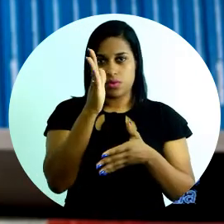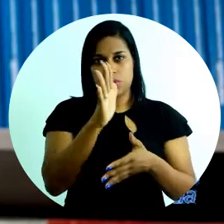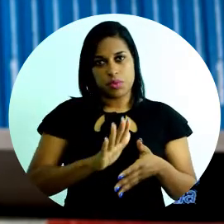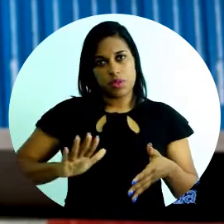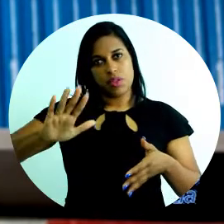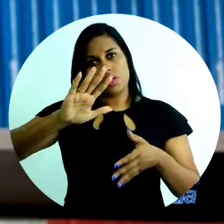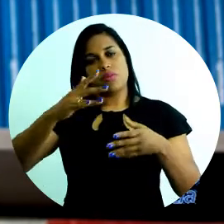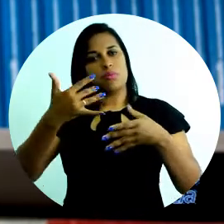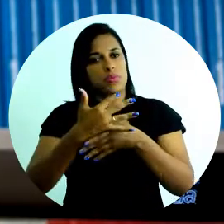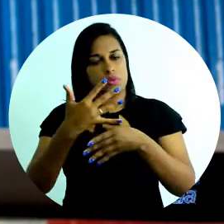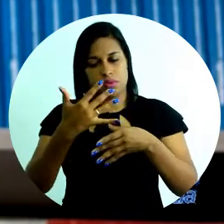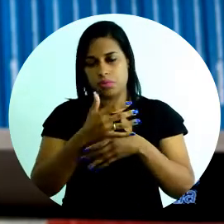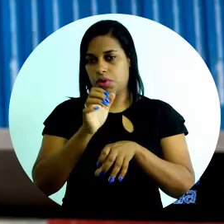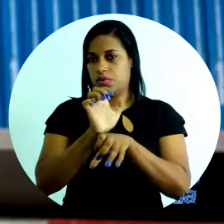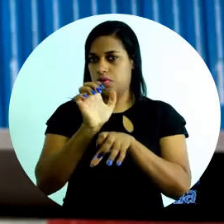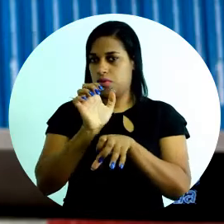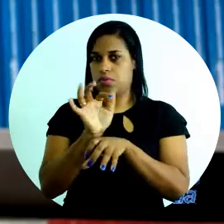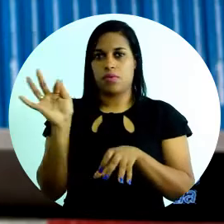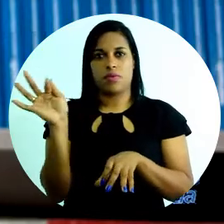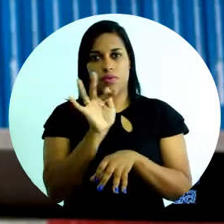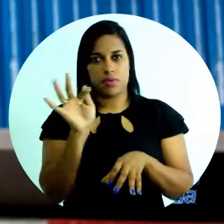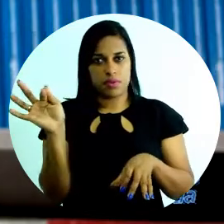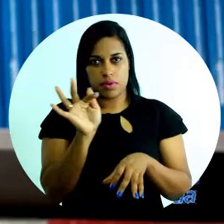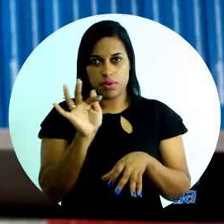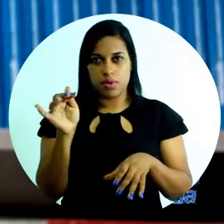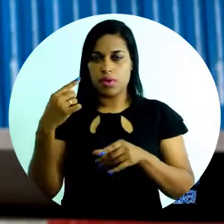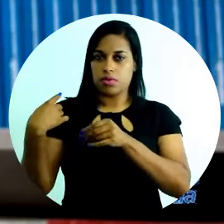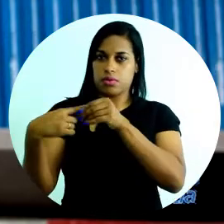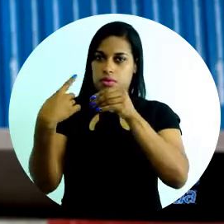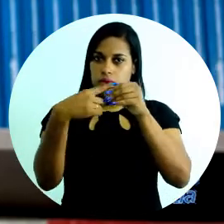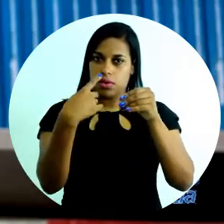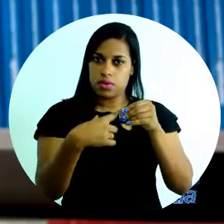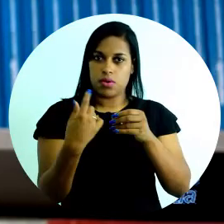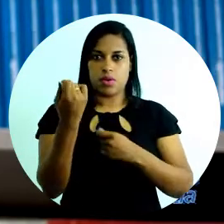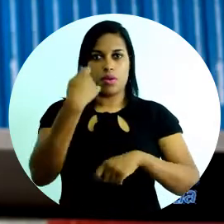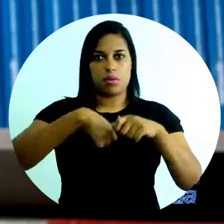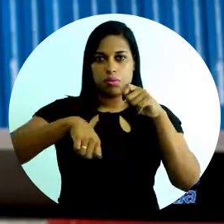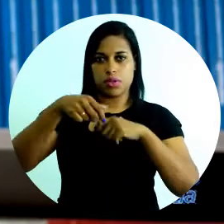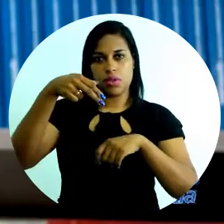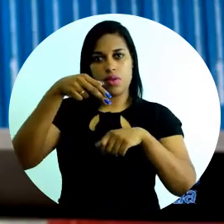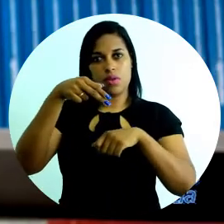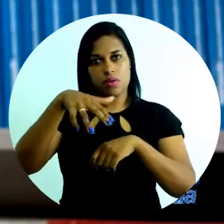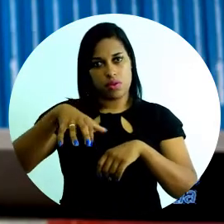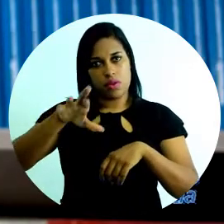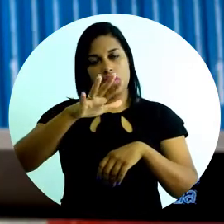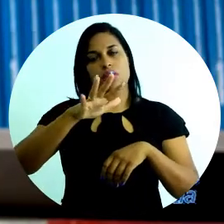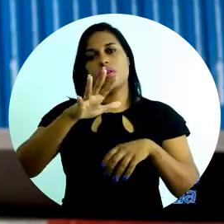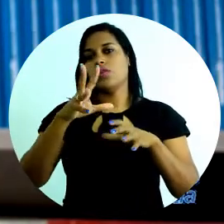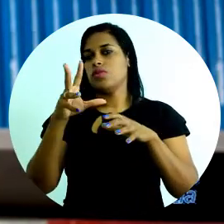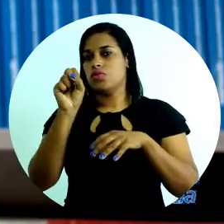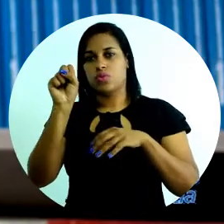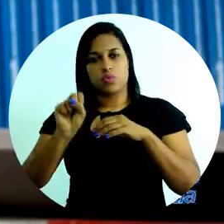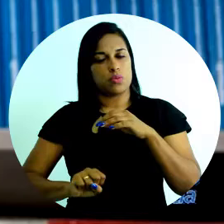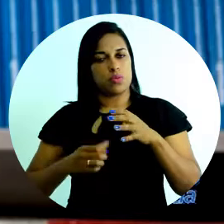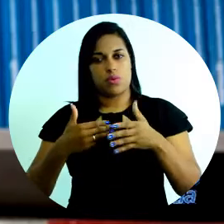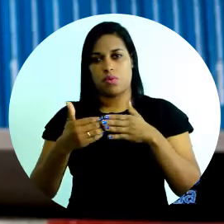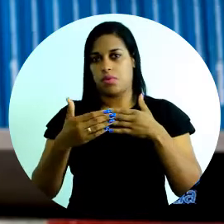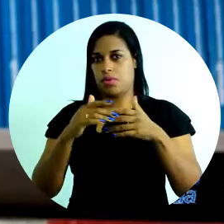Brasil, seja municipal, seja estadual, federal, seja no interior ou na capital, no Nordeste, no Sudeste, em qualquer